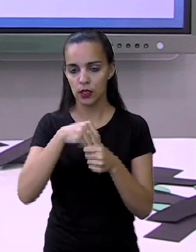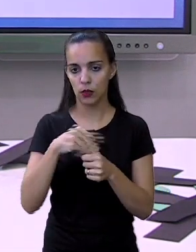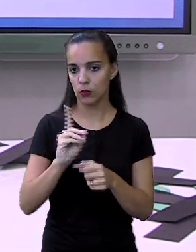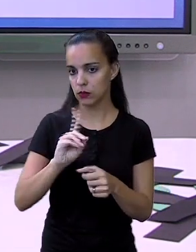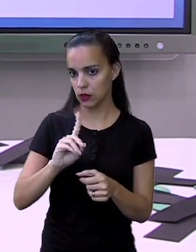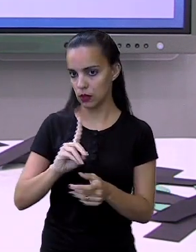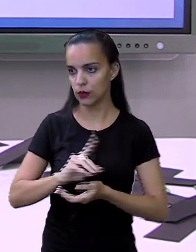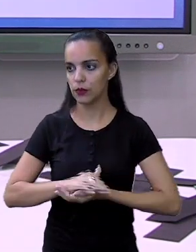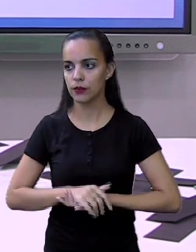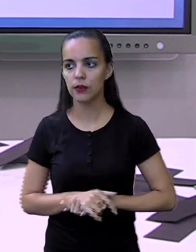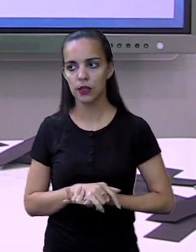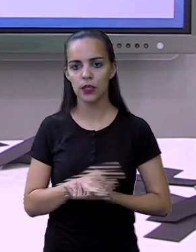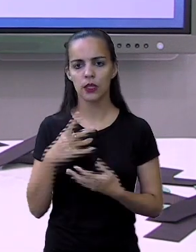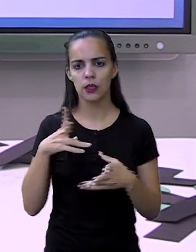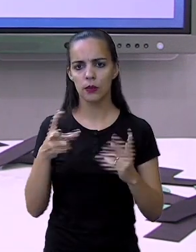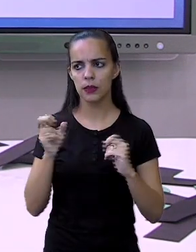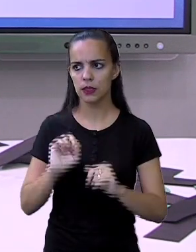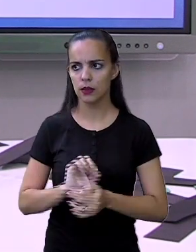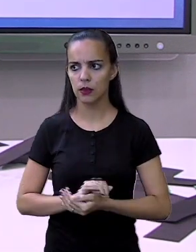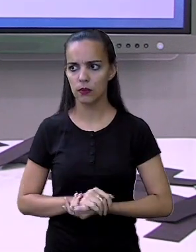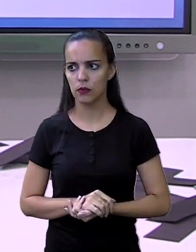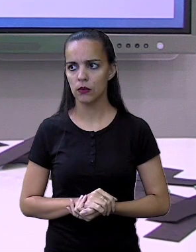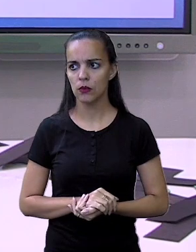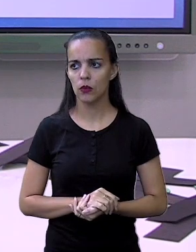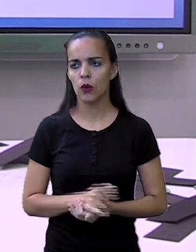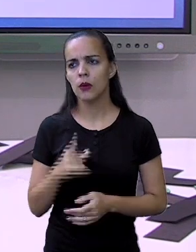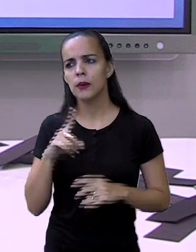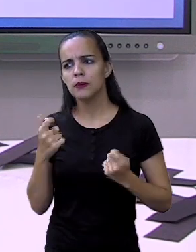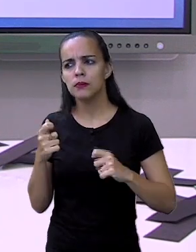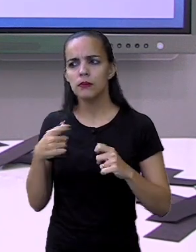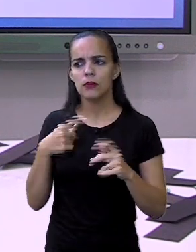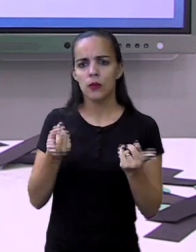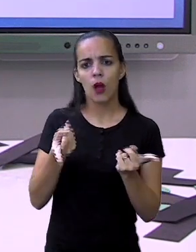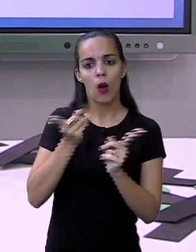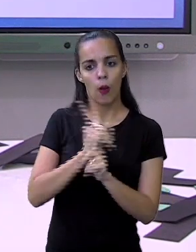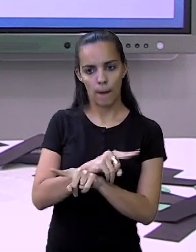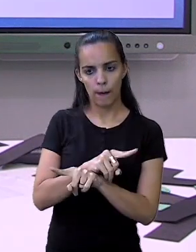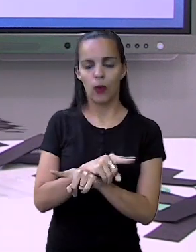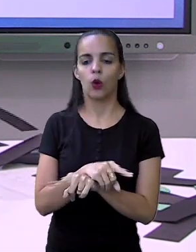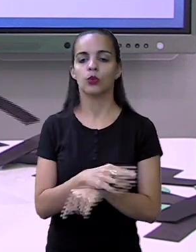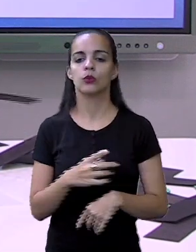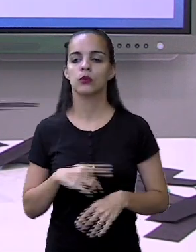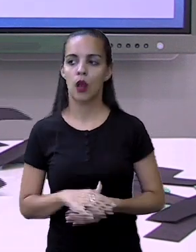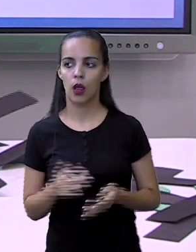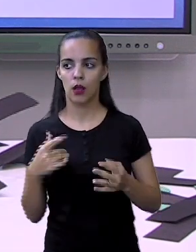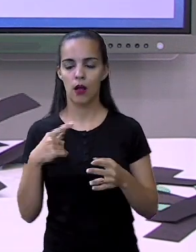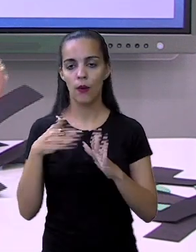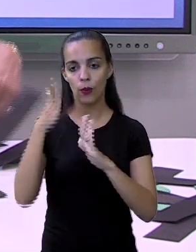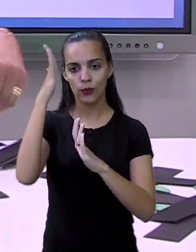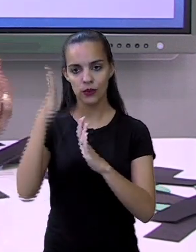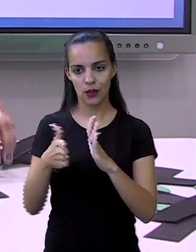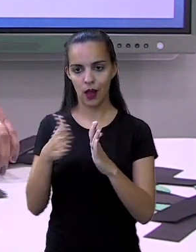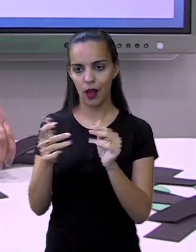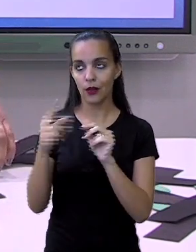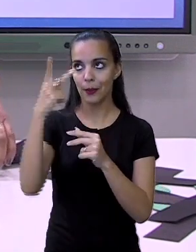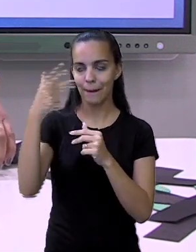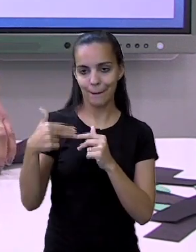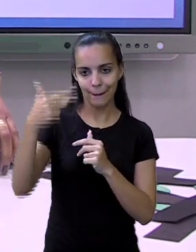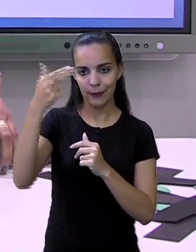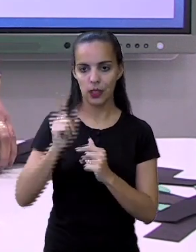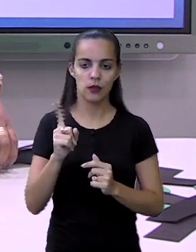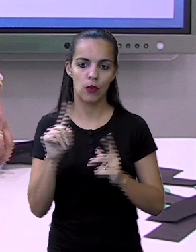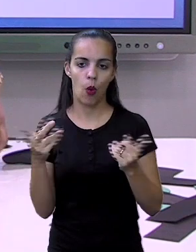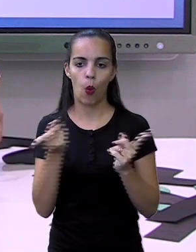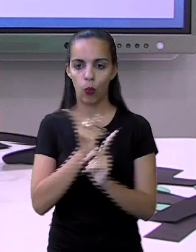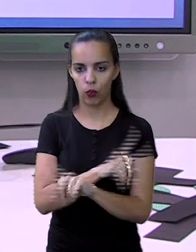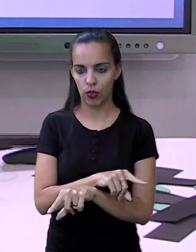a mesma medida. Então, opostos pelo vértice são iguais, correspondentes são iguais,